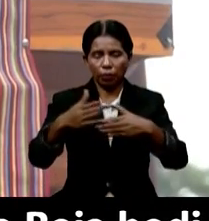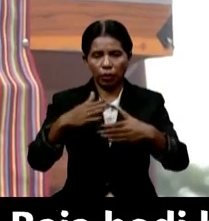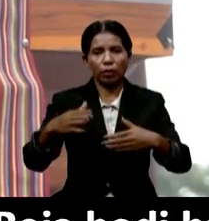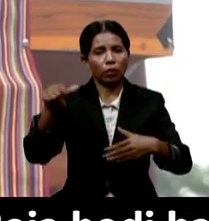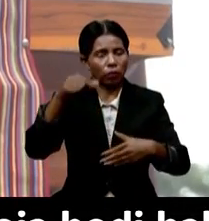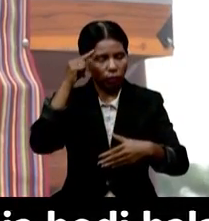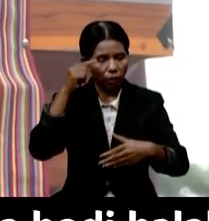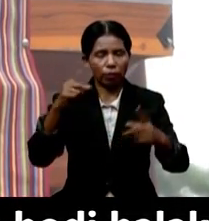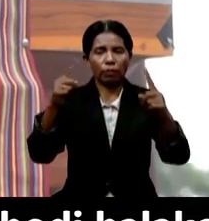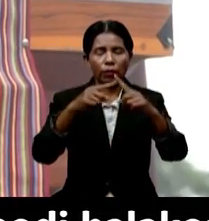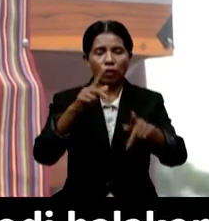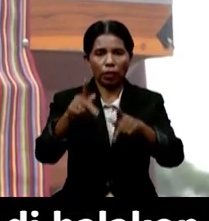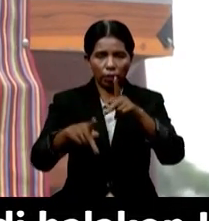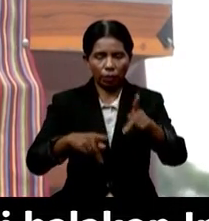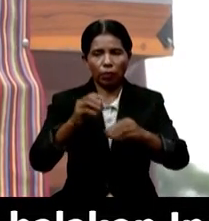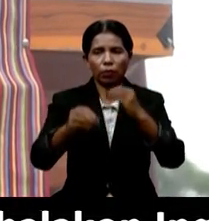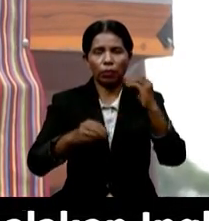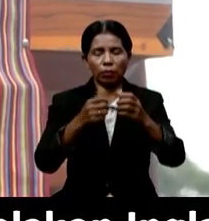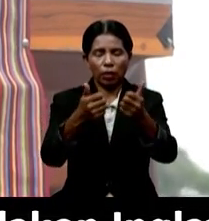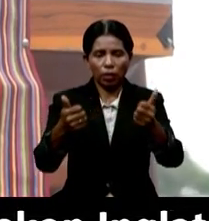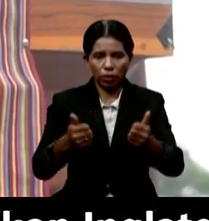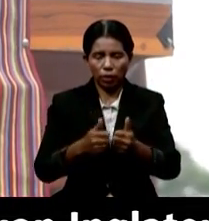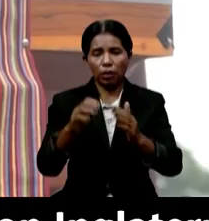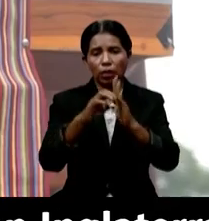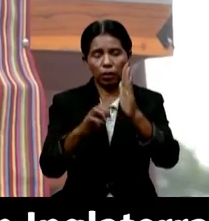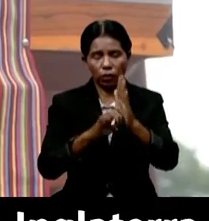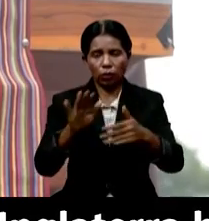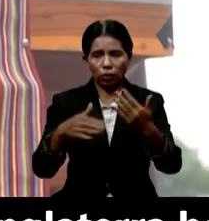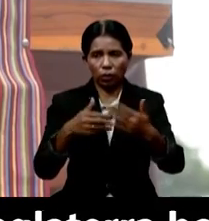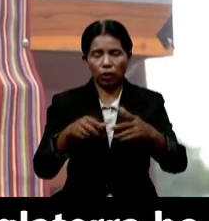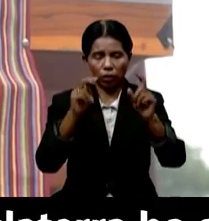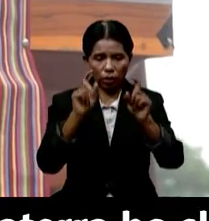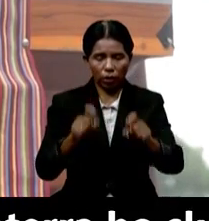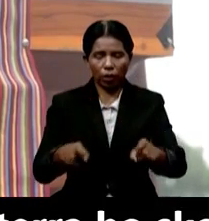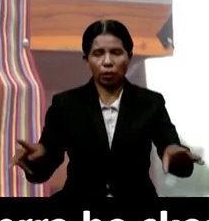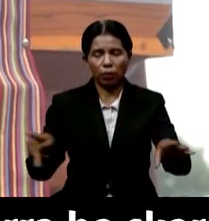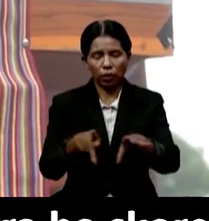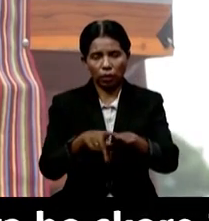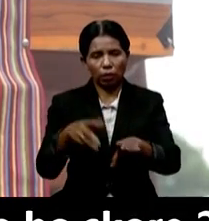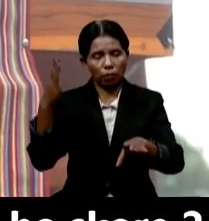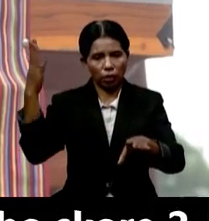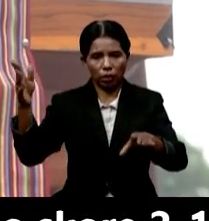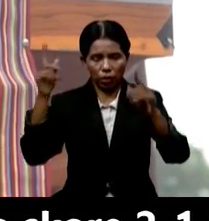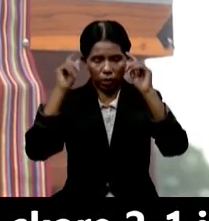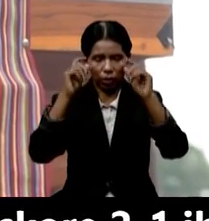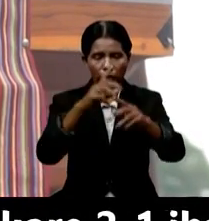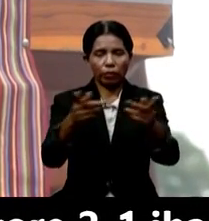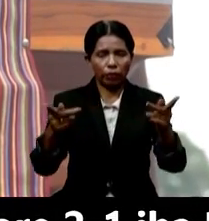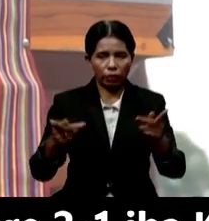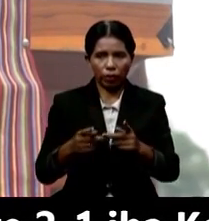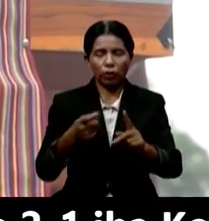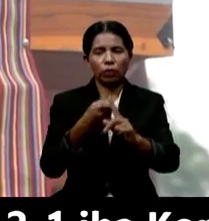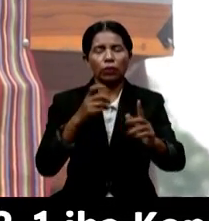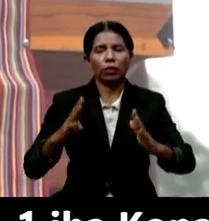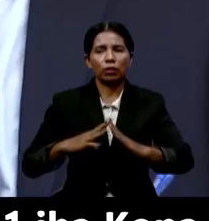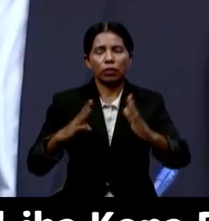povo significa que a agência Estado toma, tem que marcar minha presença e território nacional ou se cidade